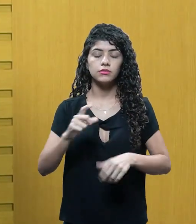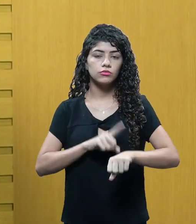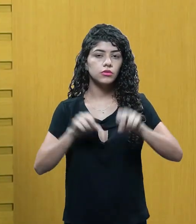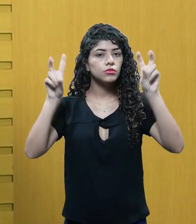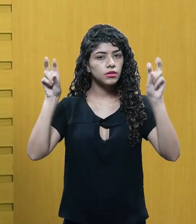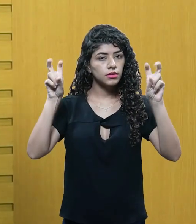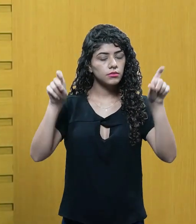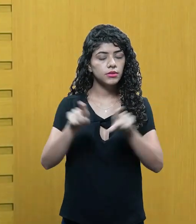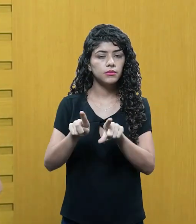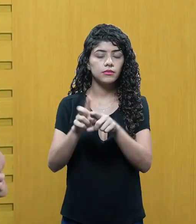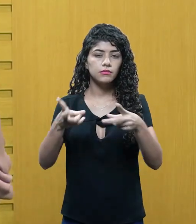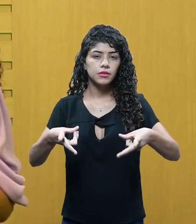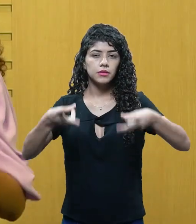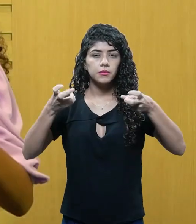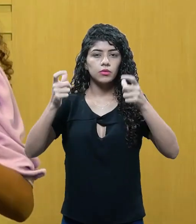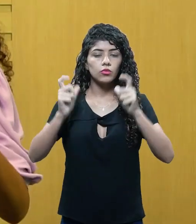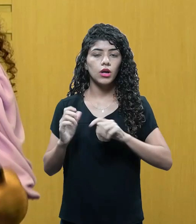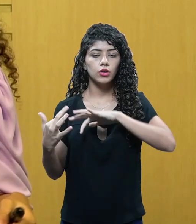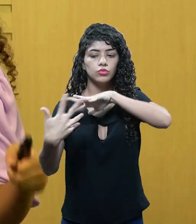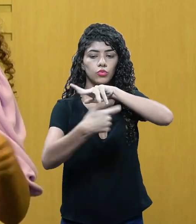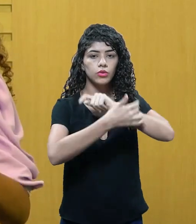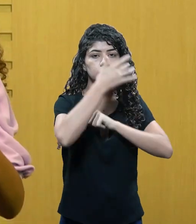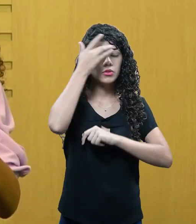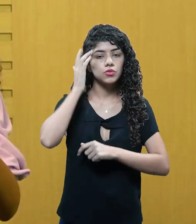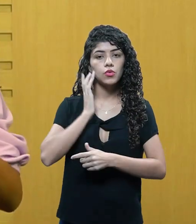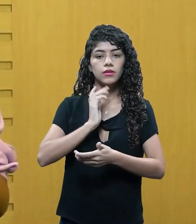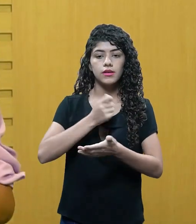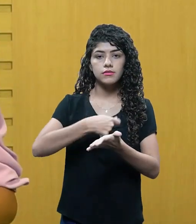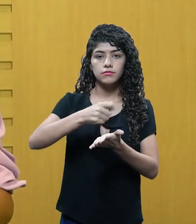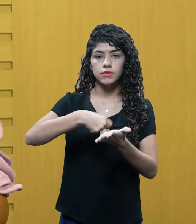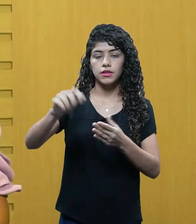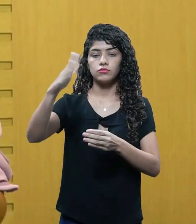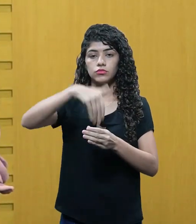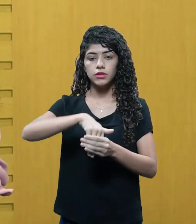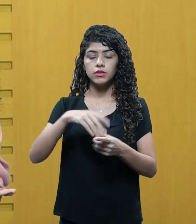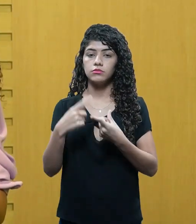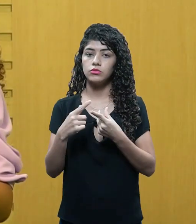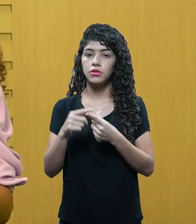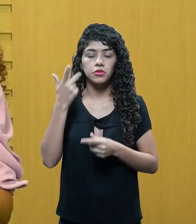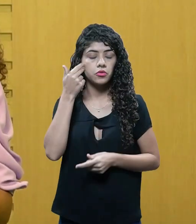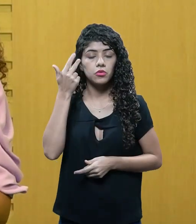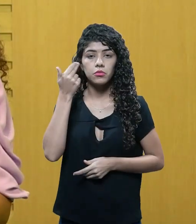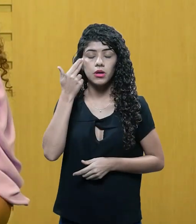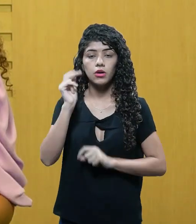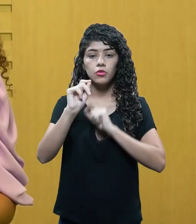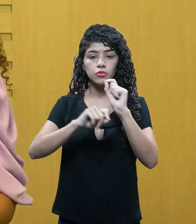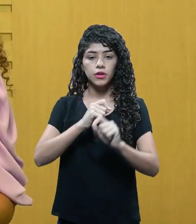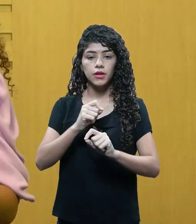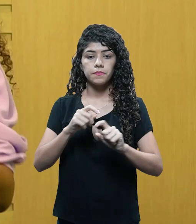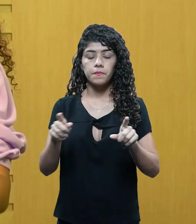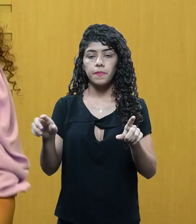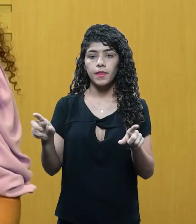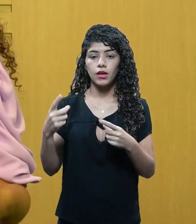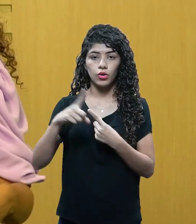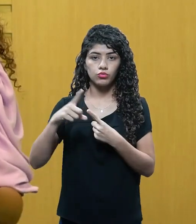muito por tema também, de perceber em que lugar do mundo essa pessoa que escreve está inserida, porque isso vai naturalmente também para